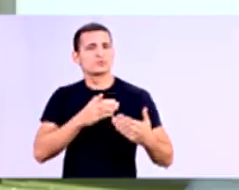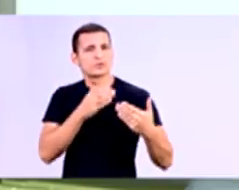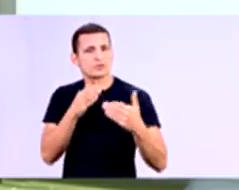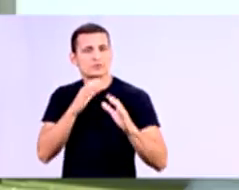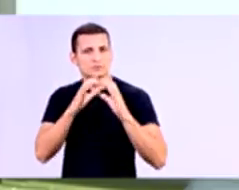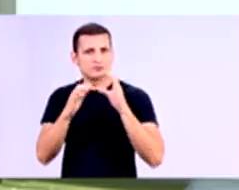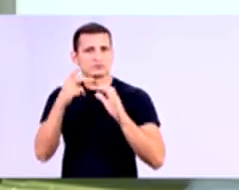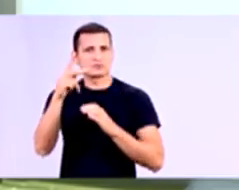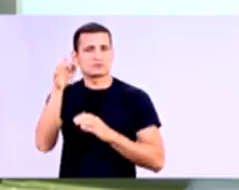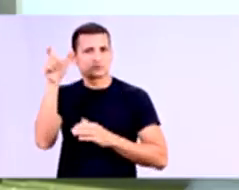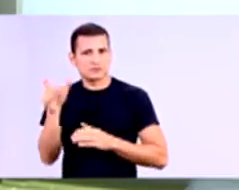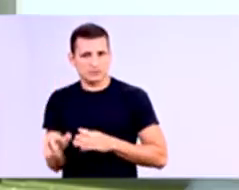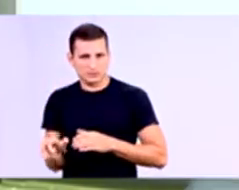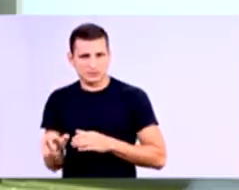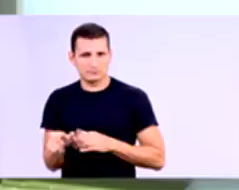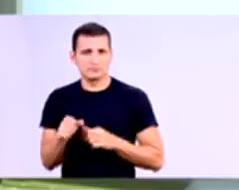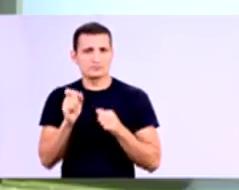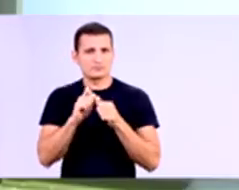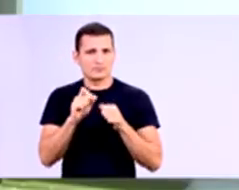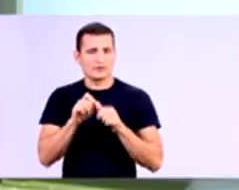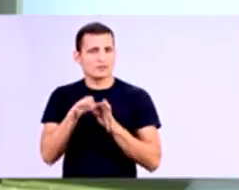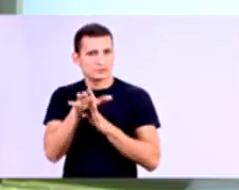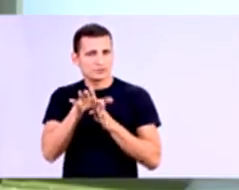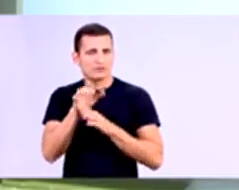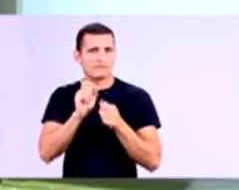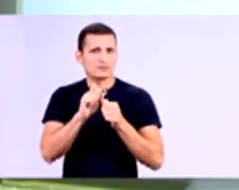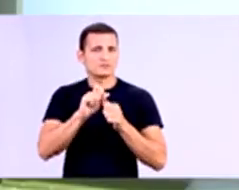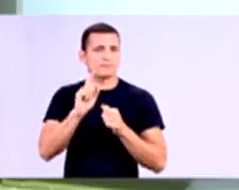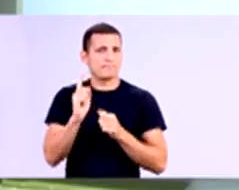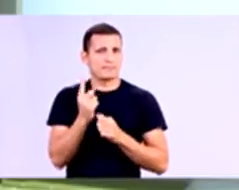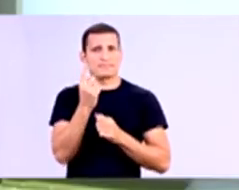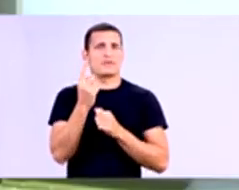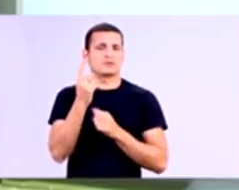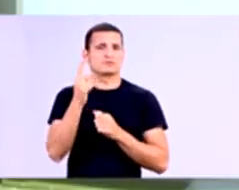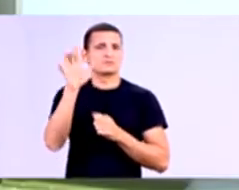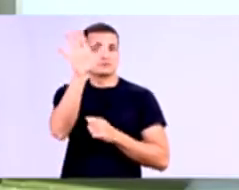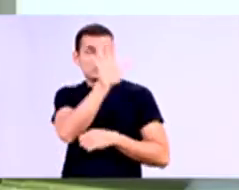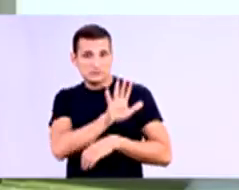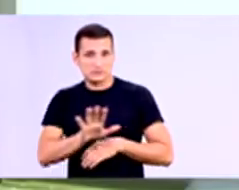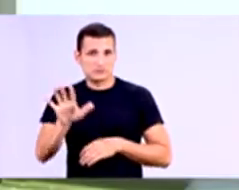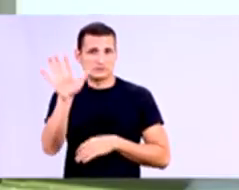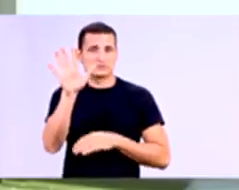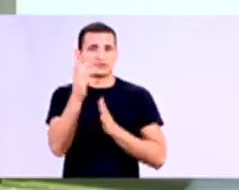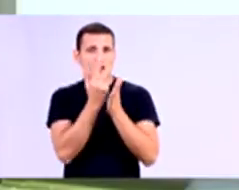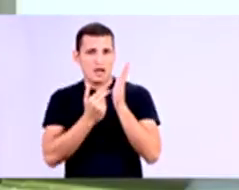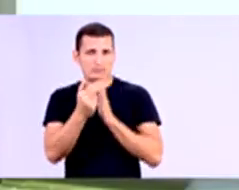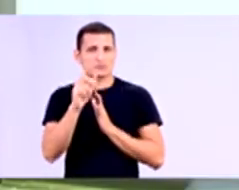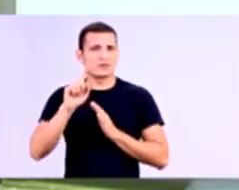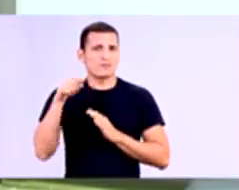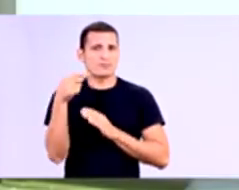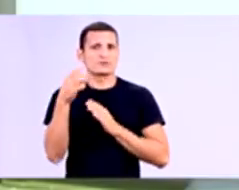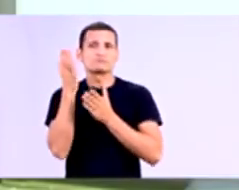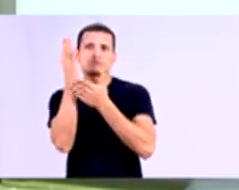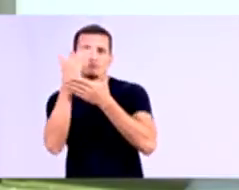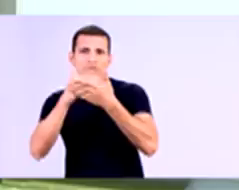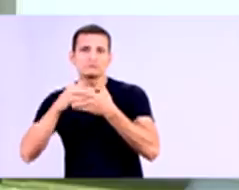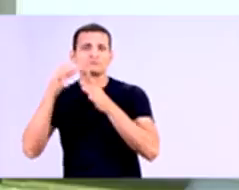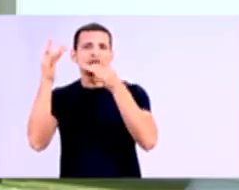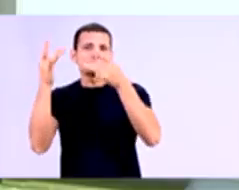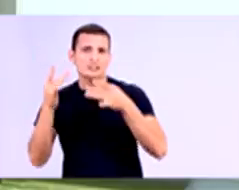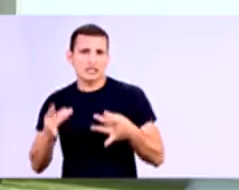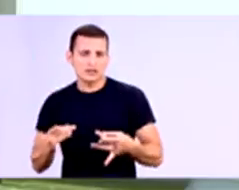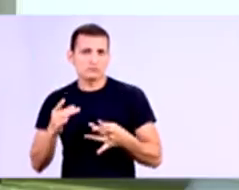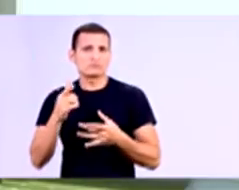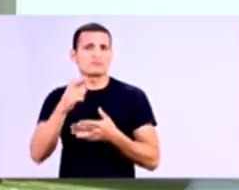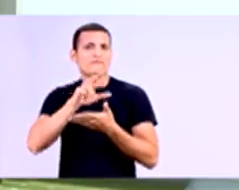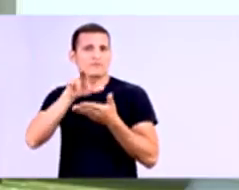com o seu cliente. Então, faça primeiro um diagrama macro e aí você vai detalhando vários outros diagramas